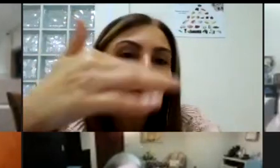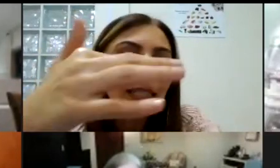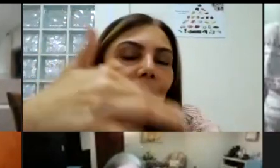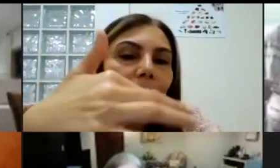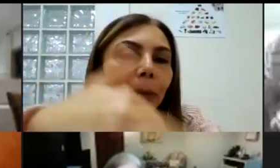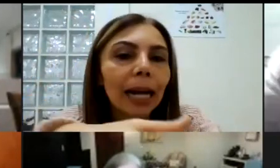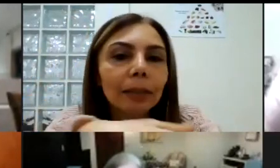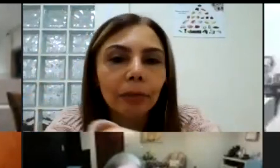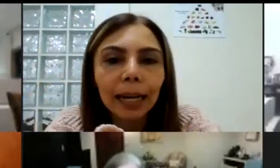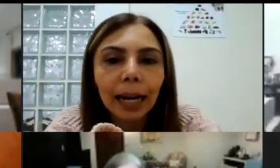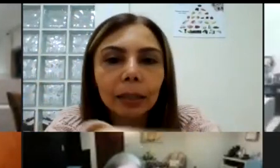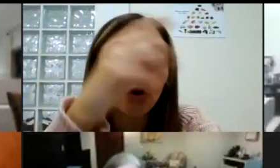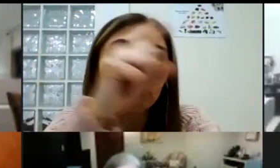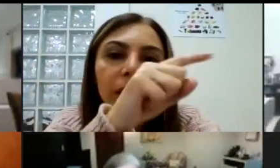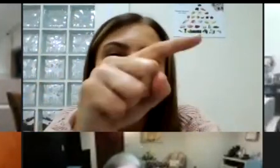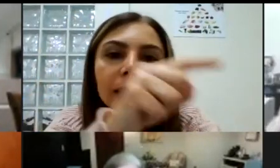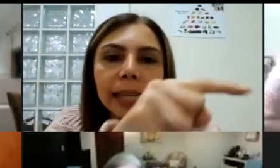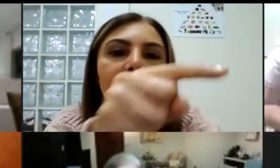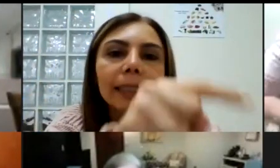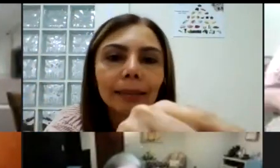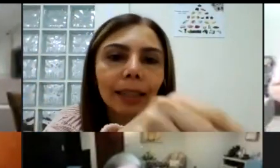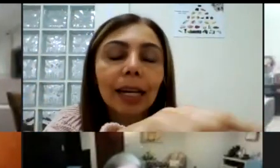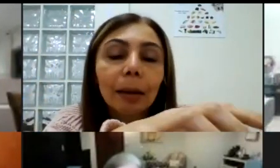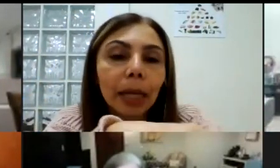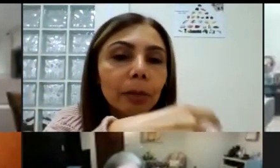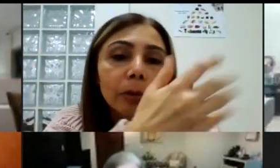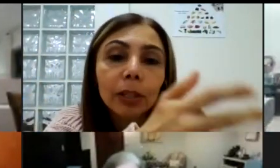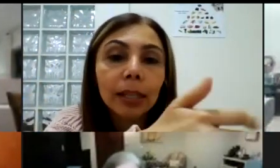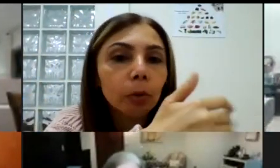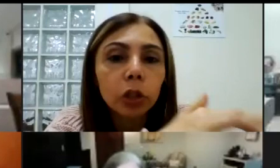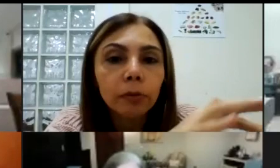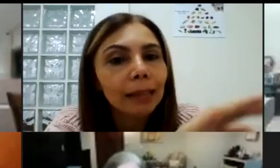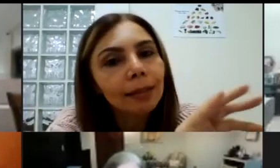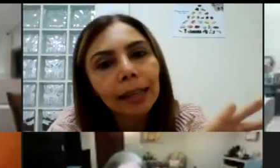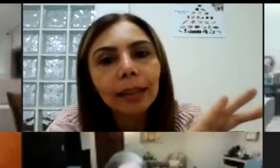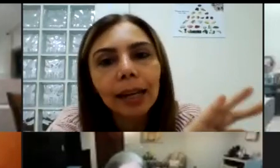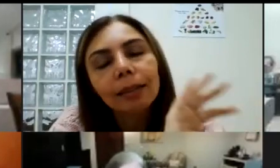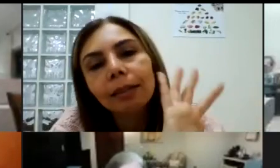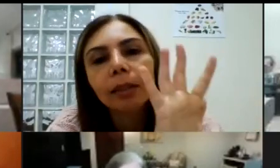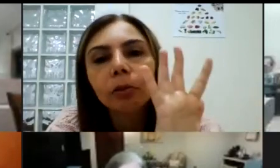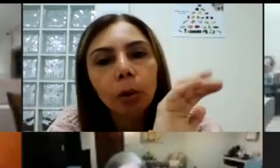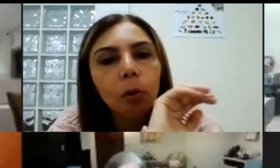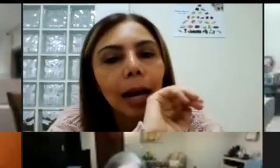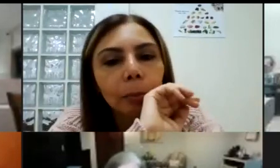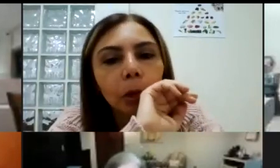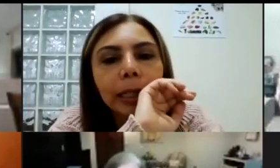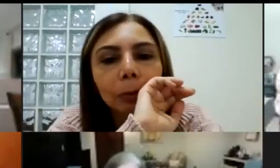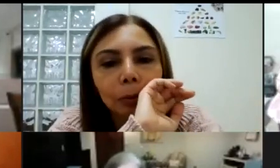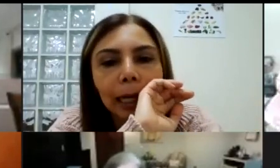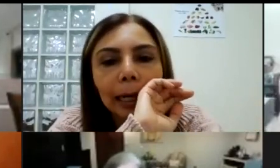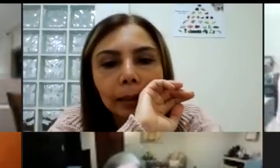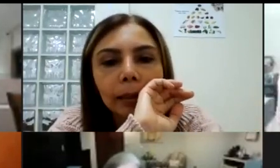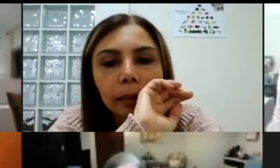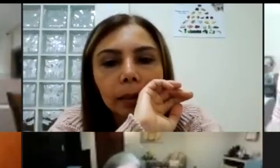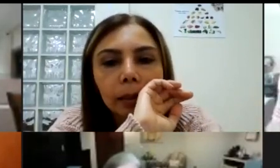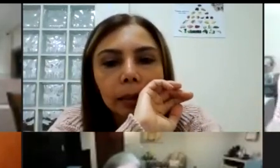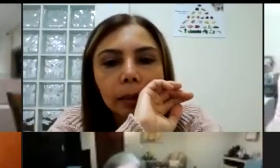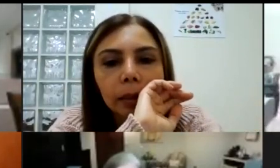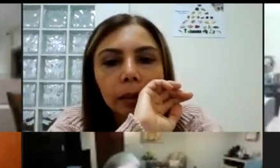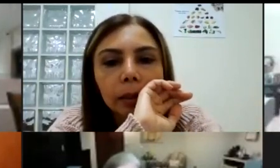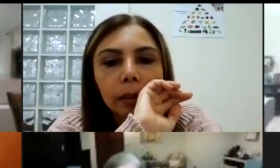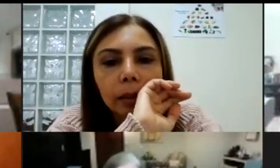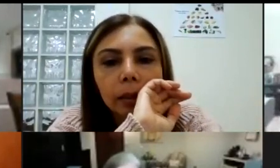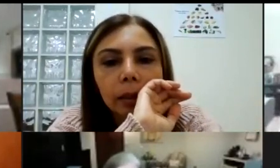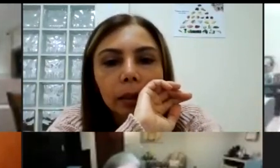Várias opções. Tudo que você lembrar que vai carne bovina, você lista. Mesmo se você não tiver certeza se isso é low carb ou não, tá?